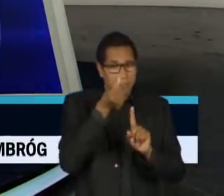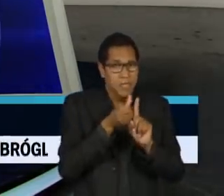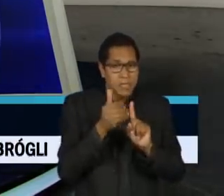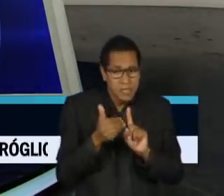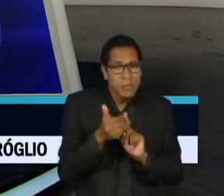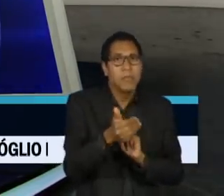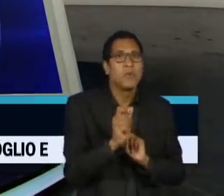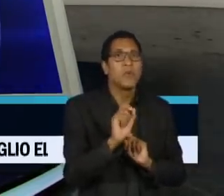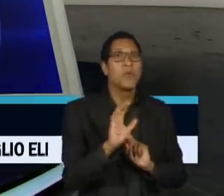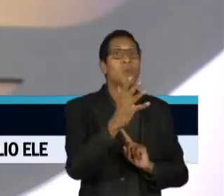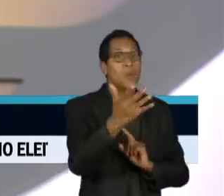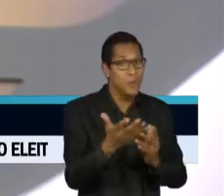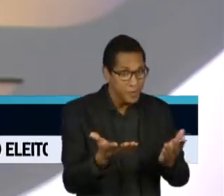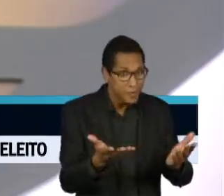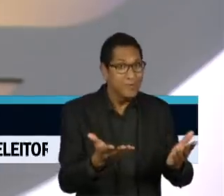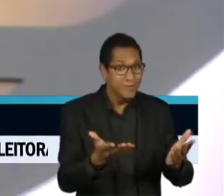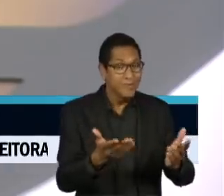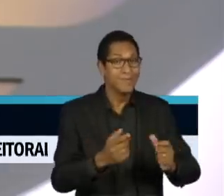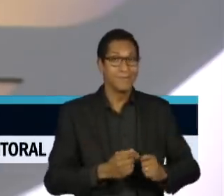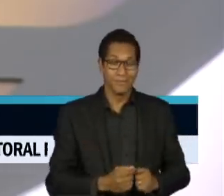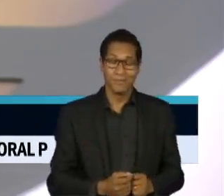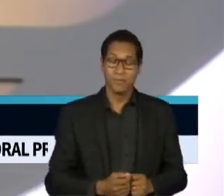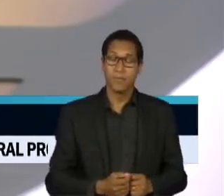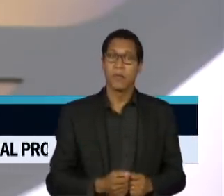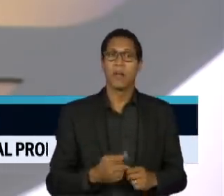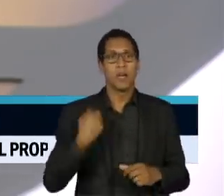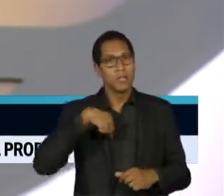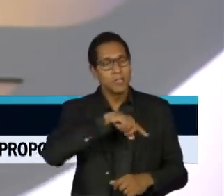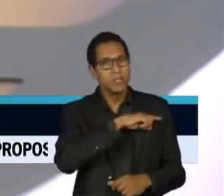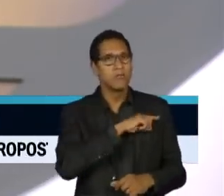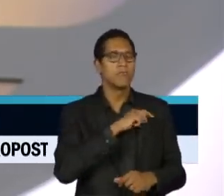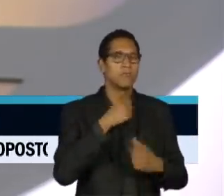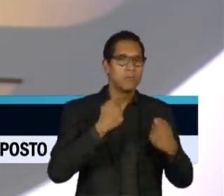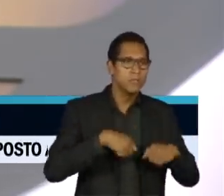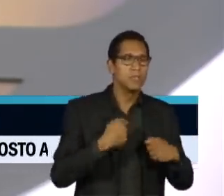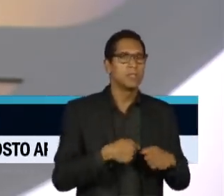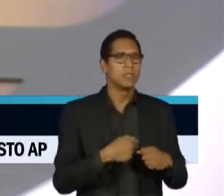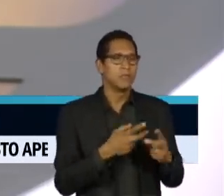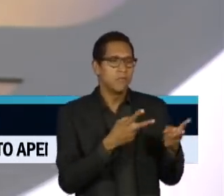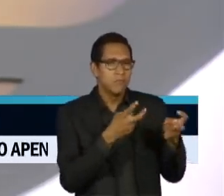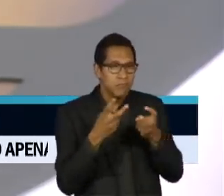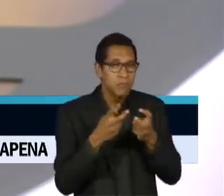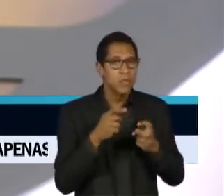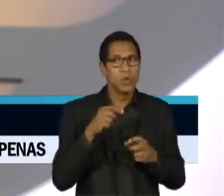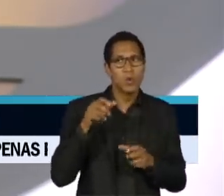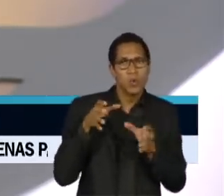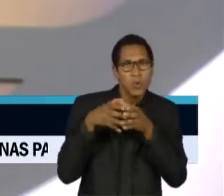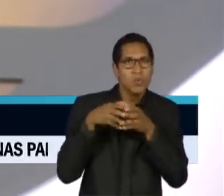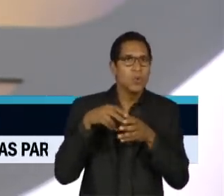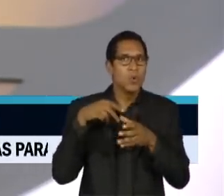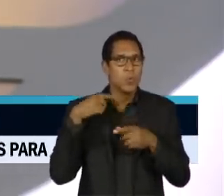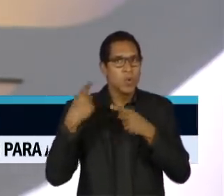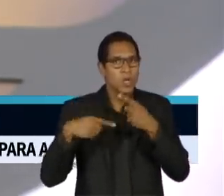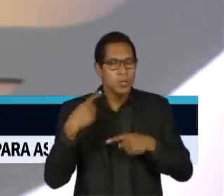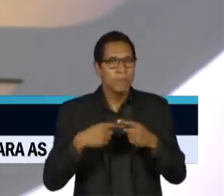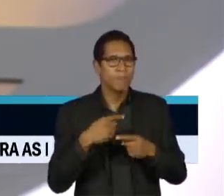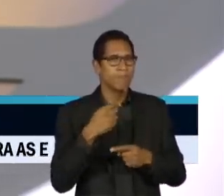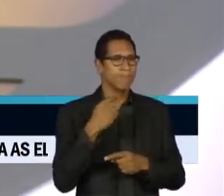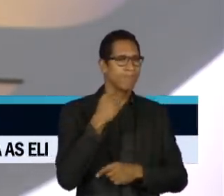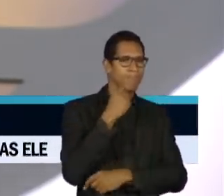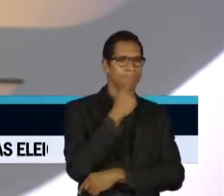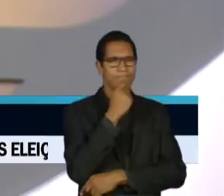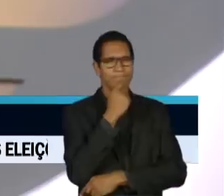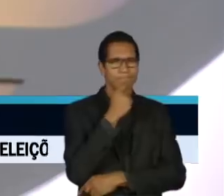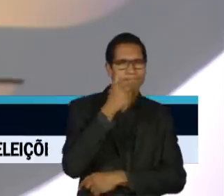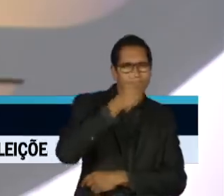Então, acho que há aqui um certo reflexo dos políticos que entenderam que uma abertura rápida pode ter consequências eleitorais também.